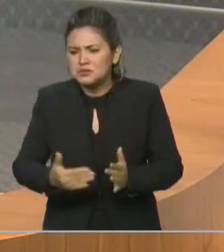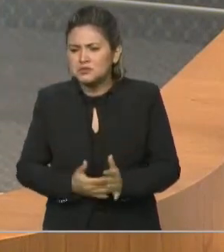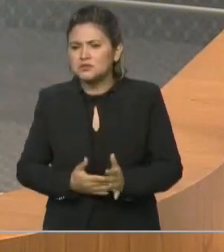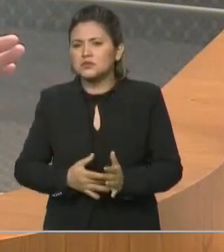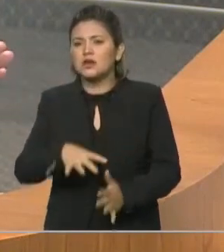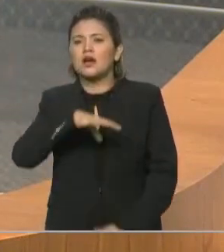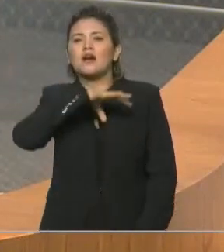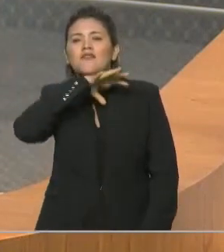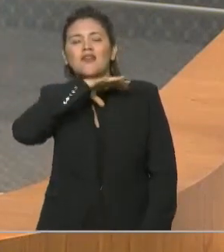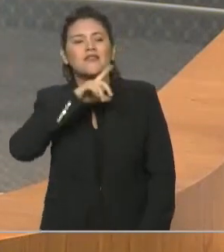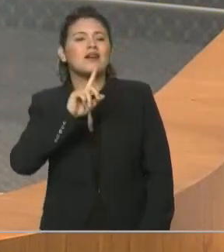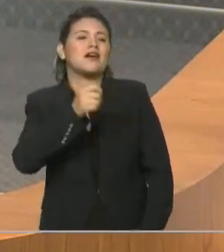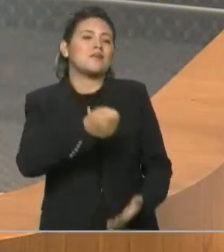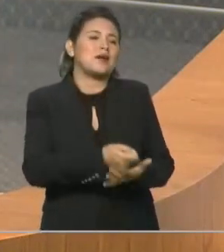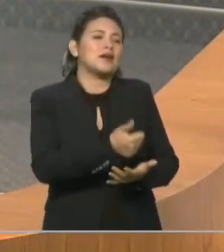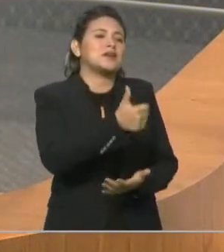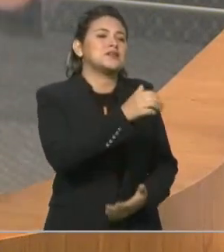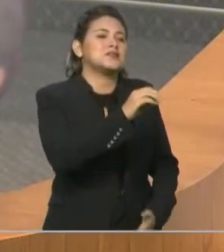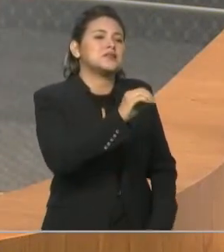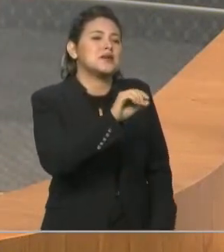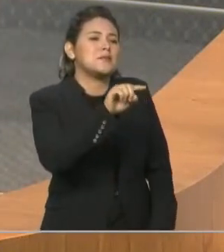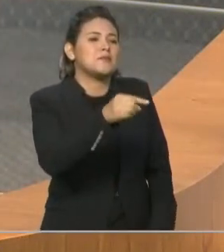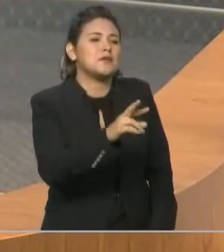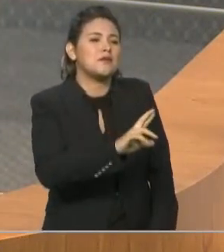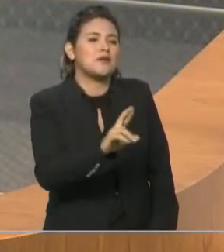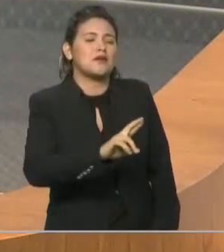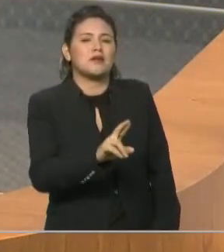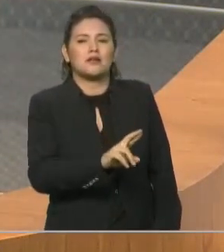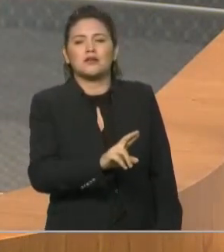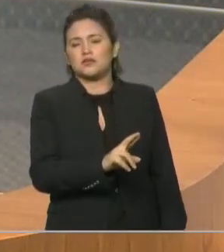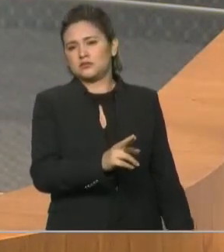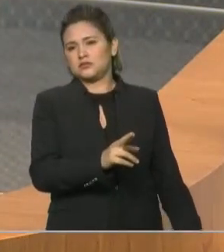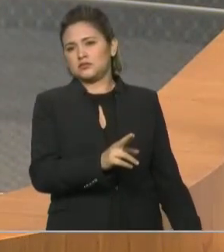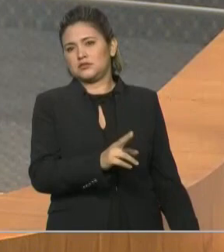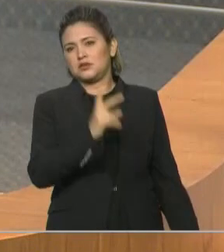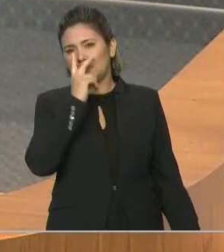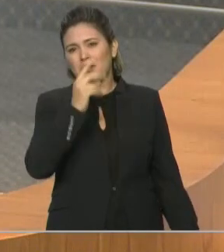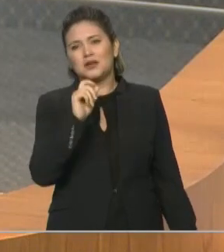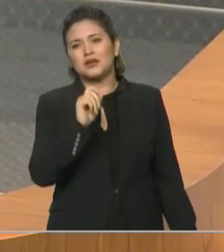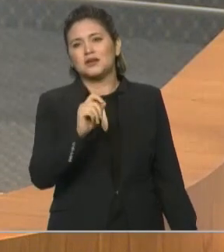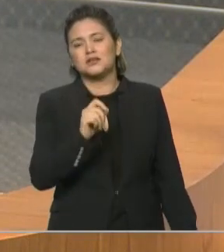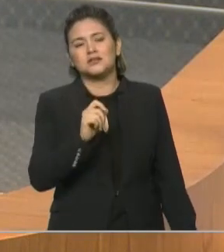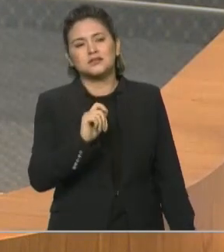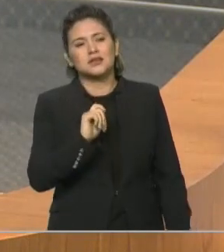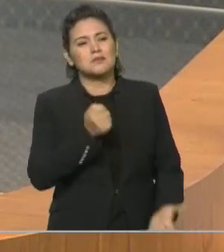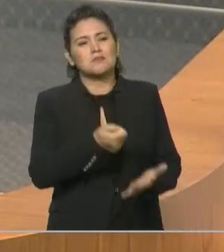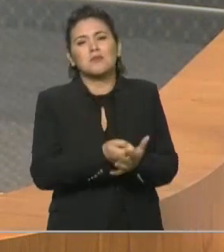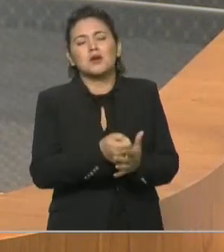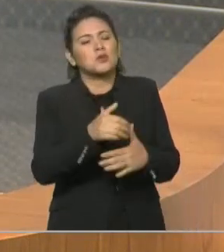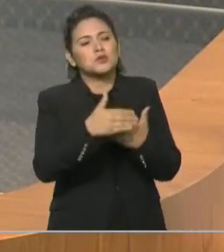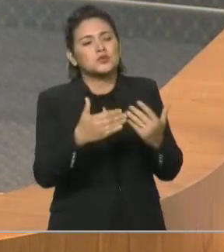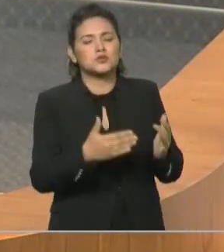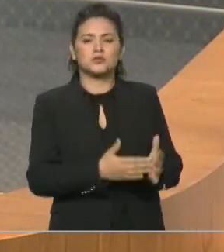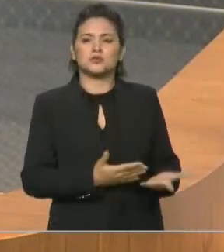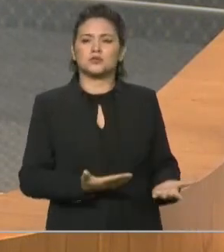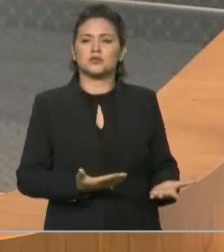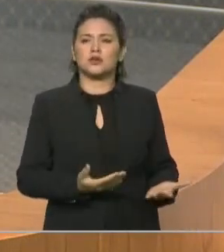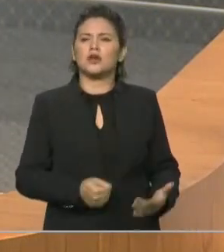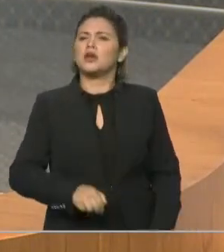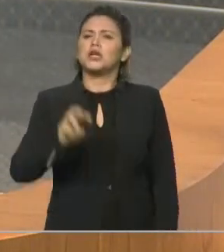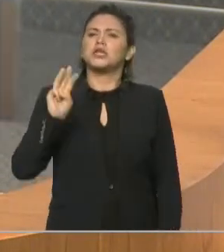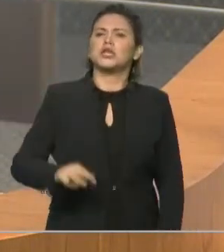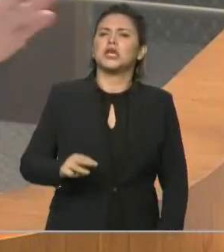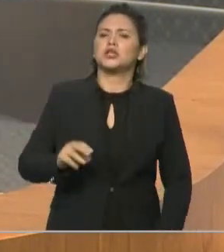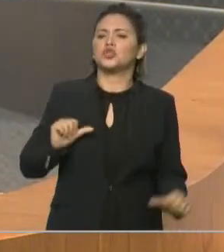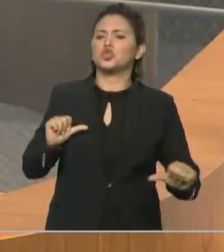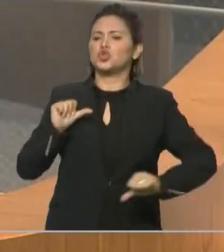chega a dar 100 mil reais para pessoas como se ali tivesse a redenção e a resolutividade de tudo isso. Será que uma vida, quem trocaria suas vidas